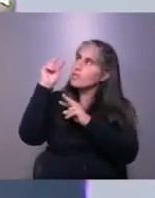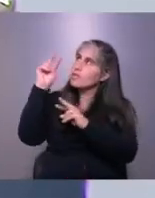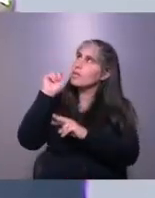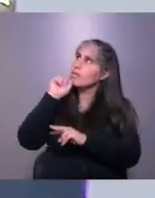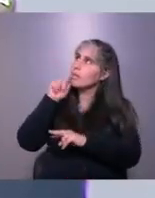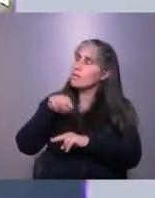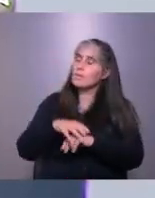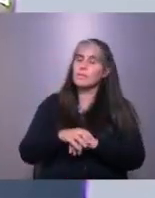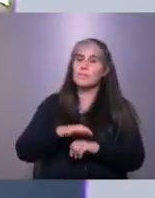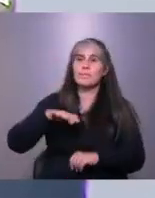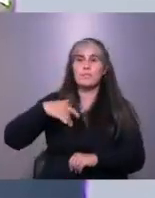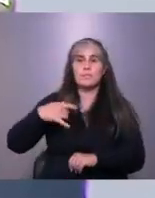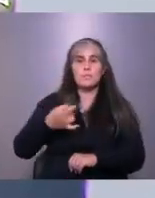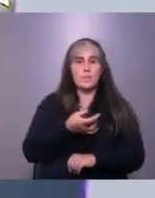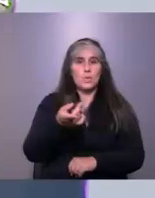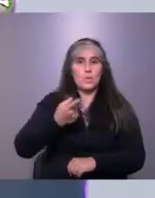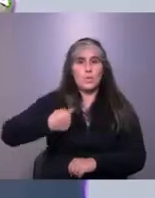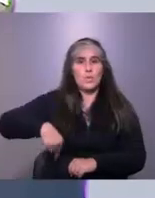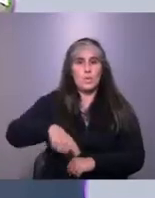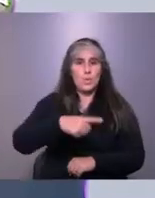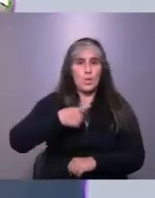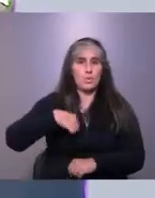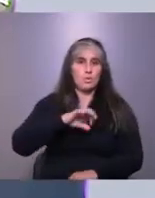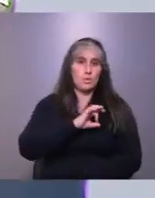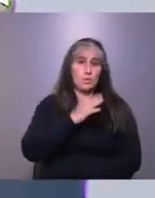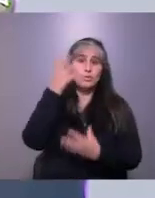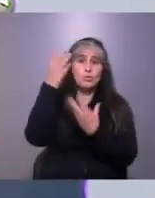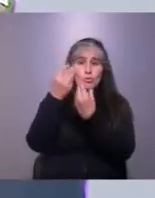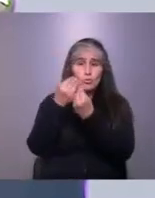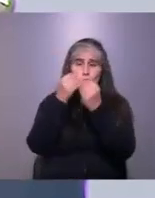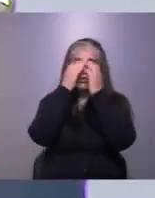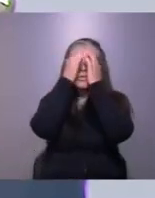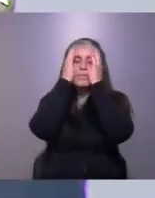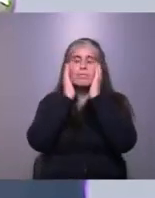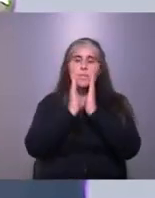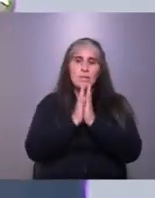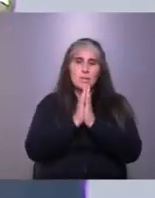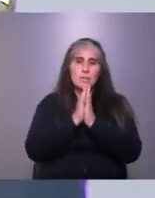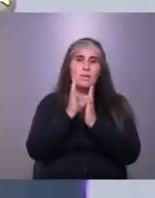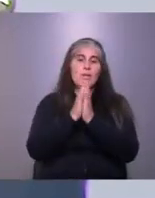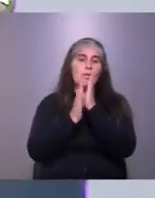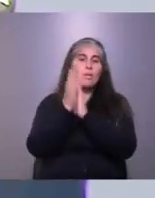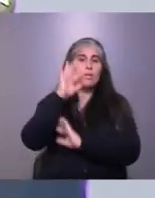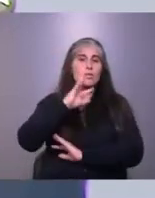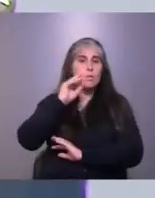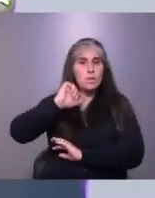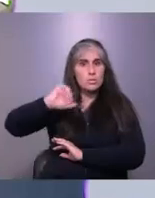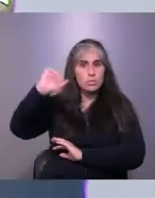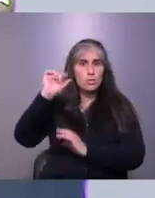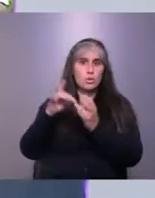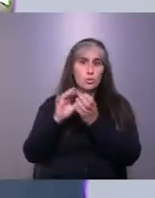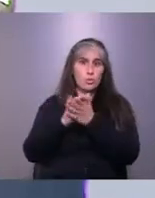Ten misericordia de todos nosotros, y así con María, la Virgen Madre de Dios, su esposo San